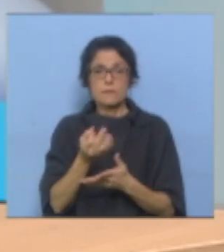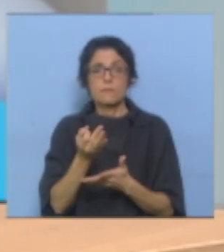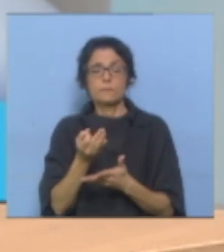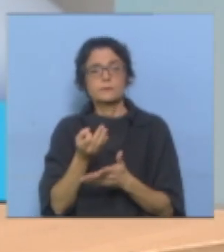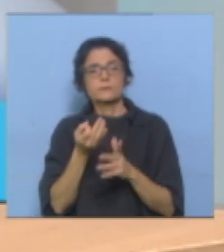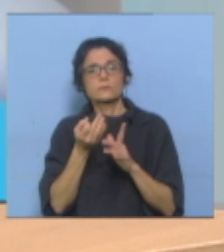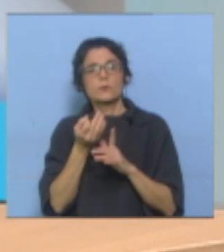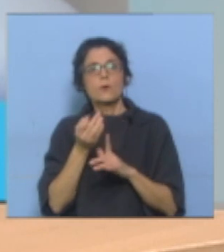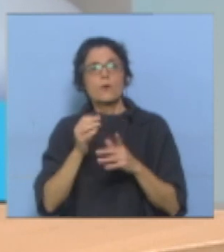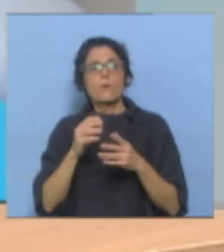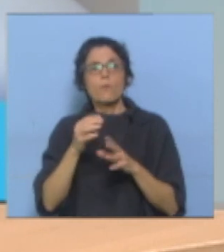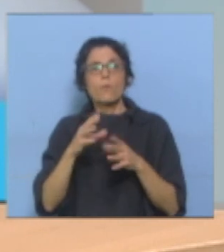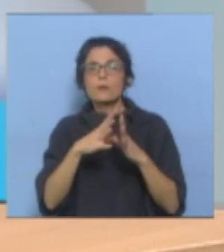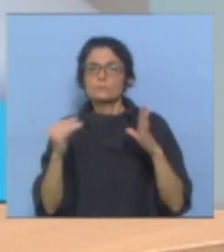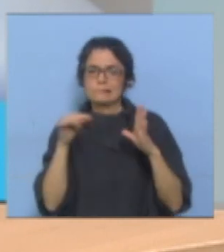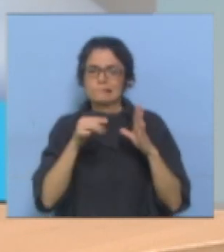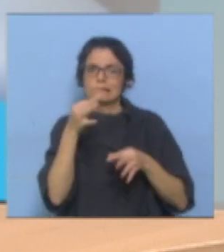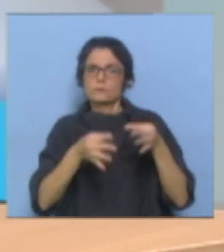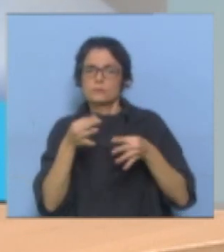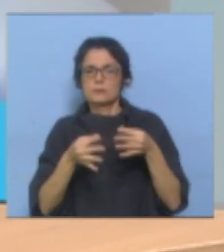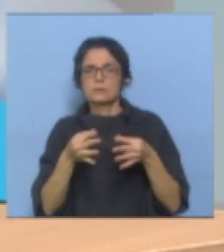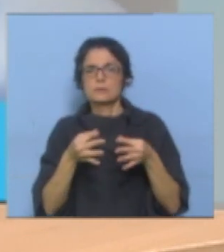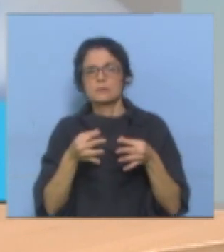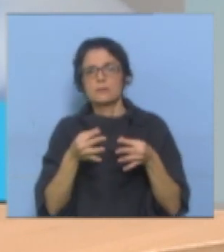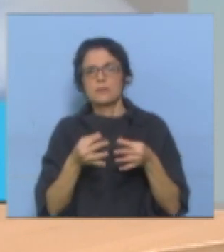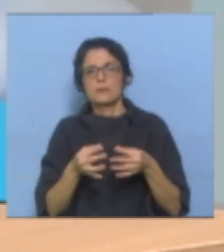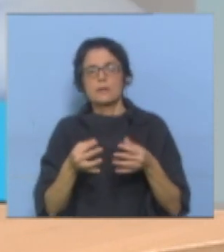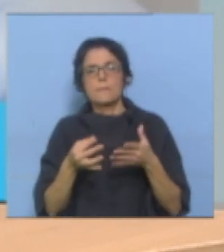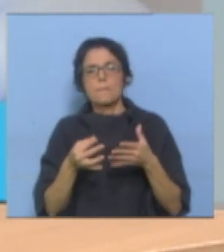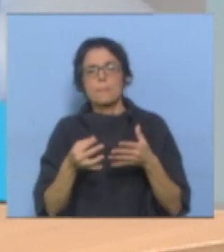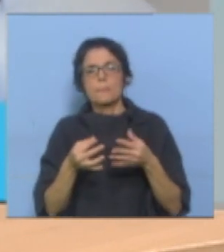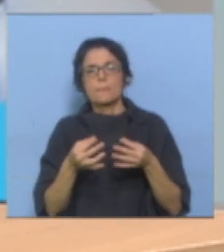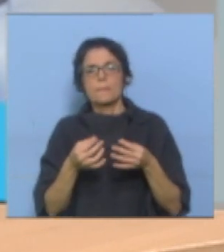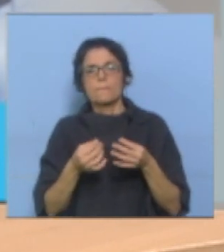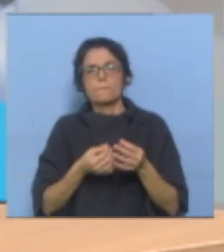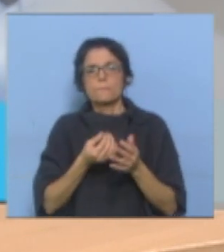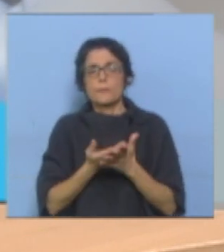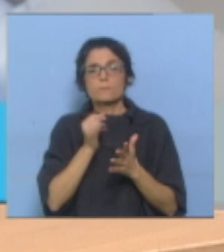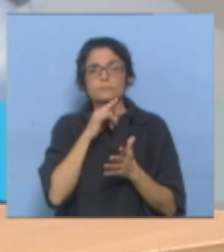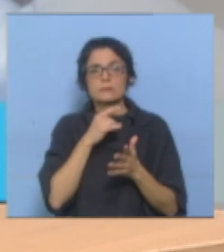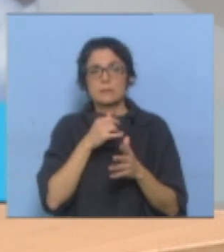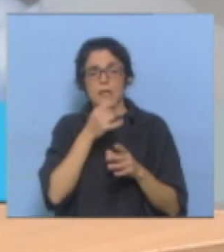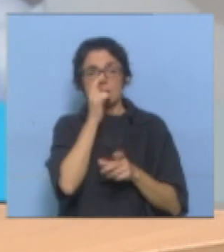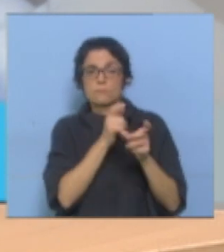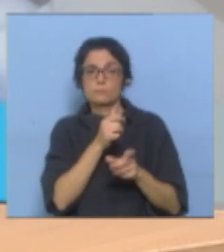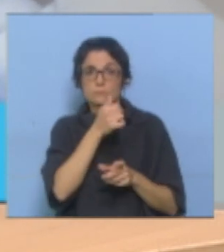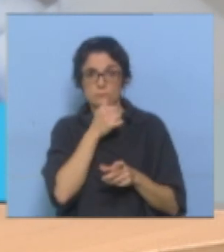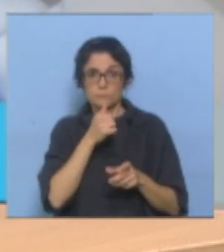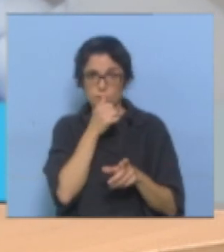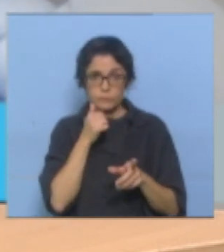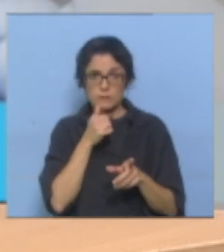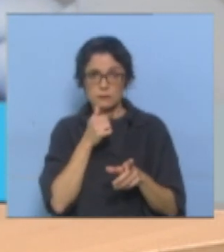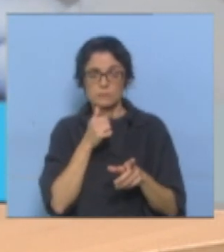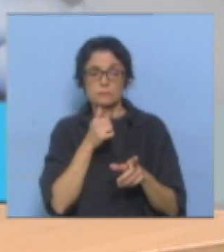vítimas, porque se verificou que em processos de crime as vítimas eram